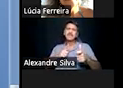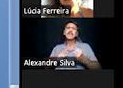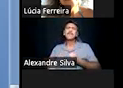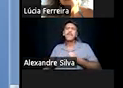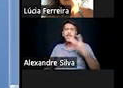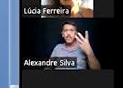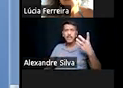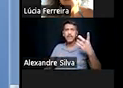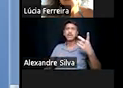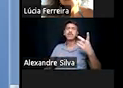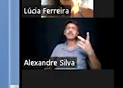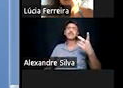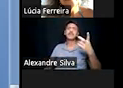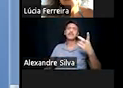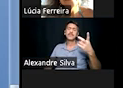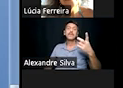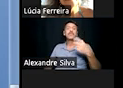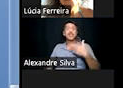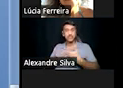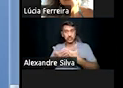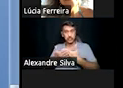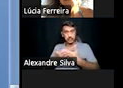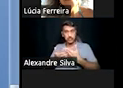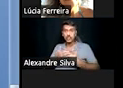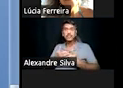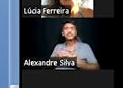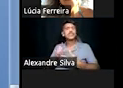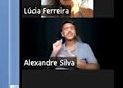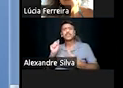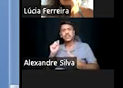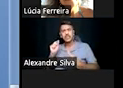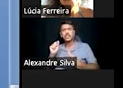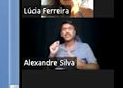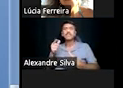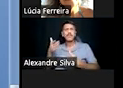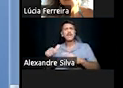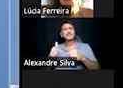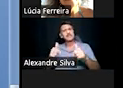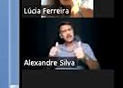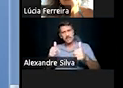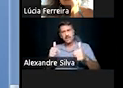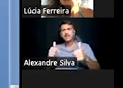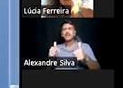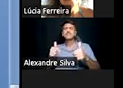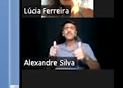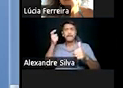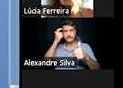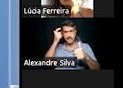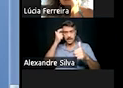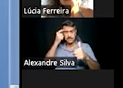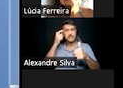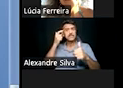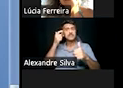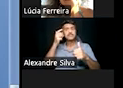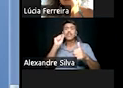fossilífero. O estudo foi feito às cegas, era um local que eu ia, trabalhava, eu achava que uma grande parte dessas